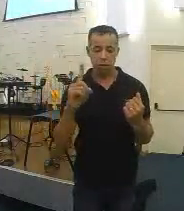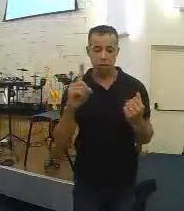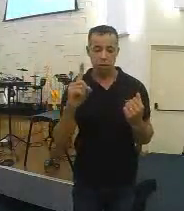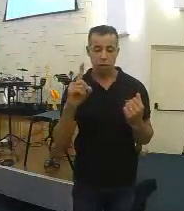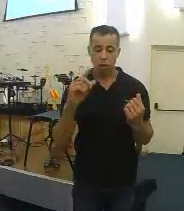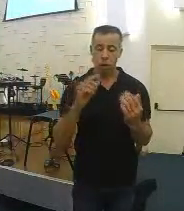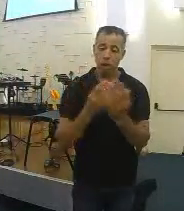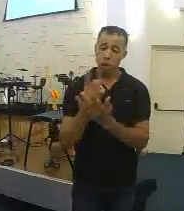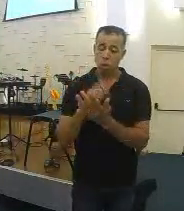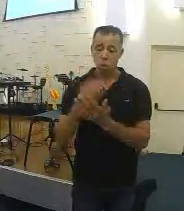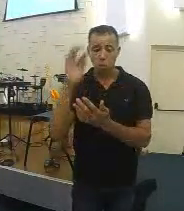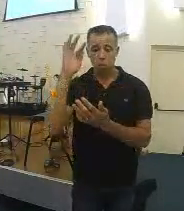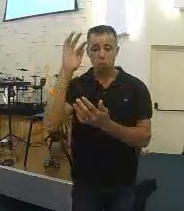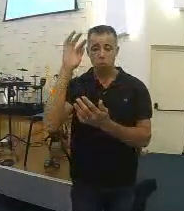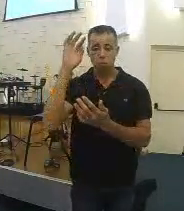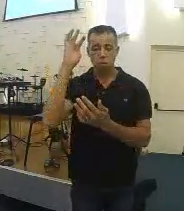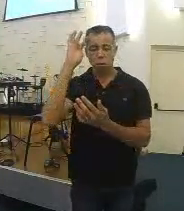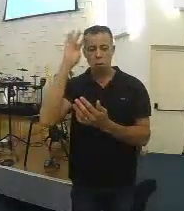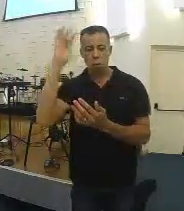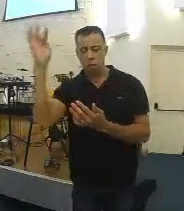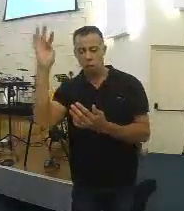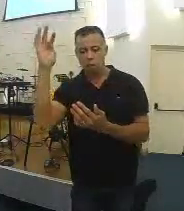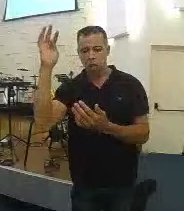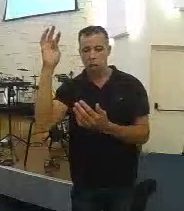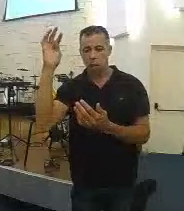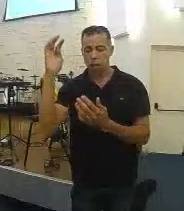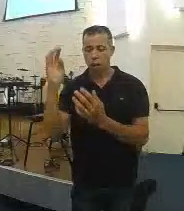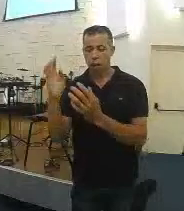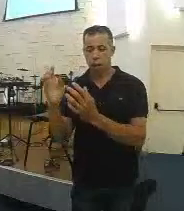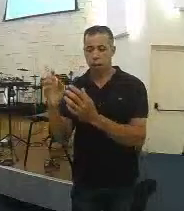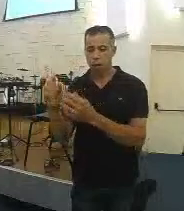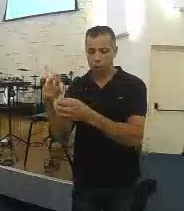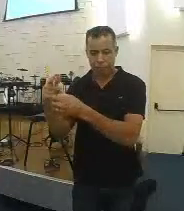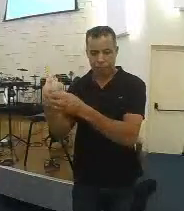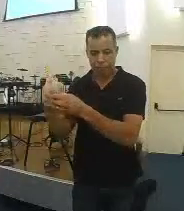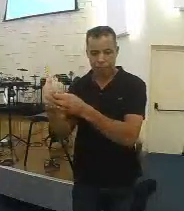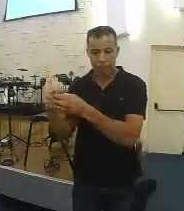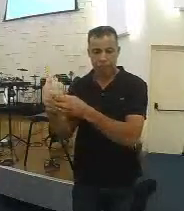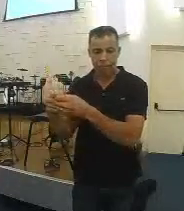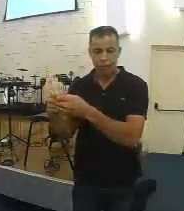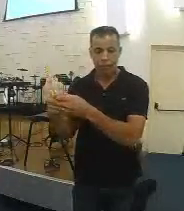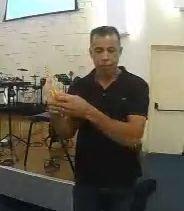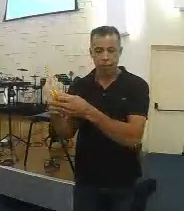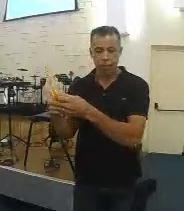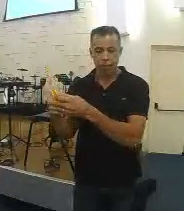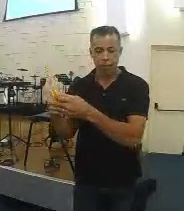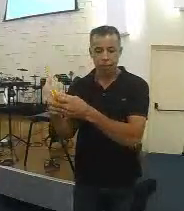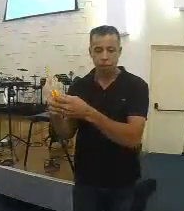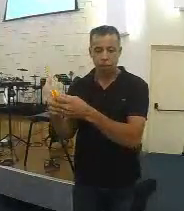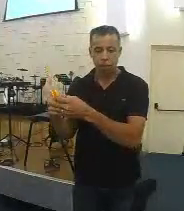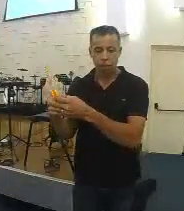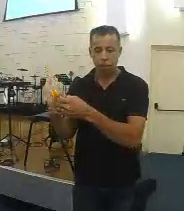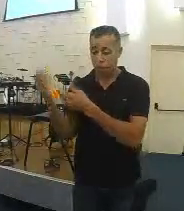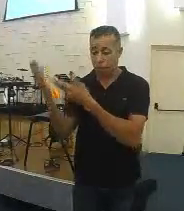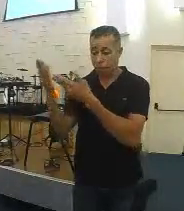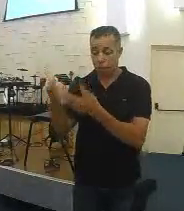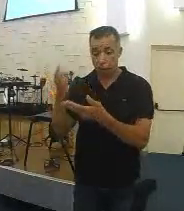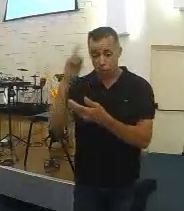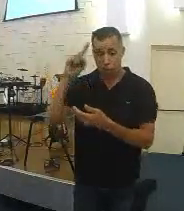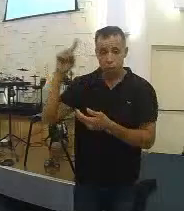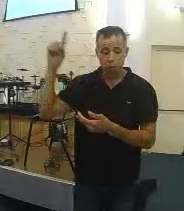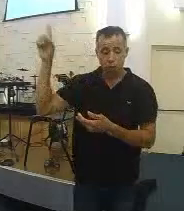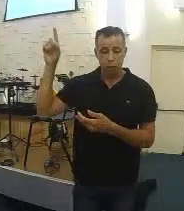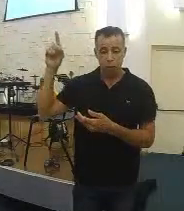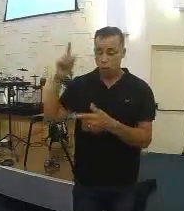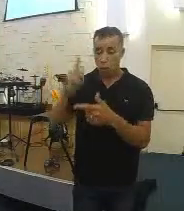que ele deixou a sua cidade, porque os levitas tinham a sua própria cidade, dada pelo Senhor,